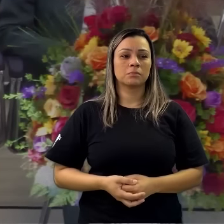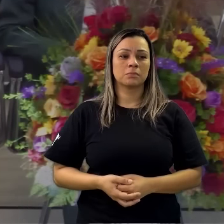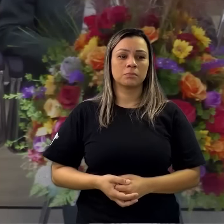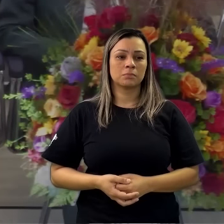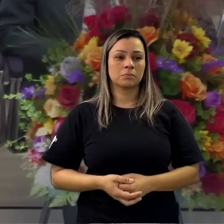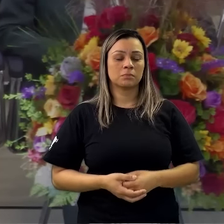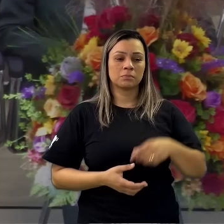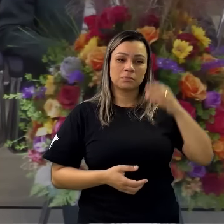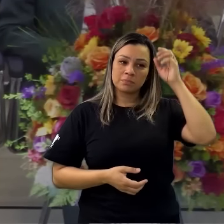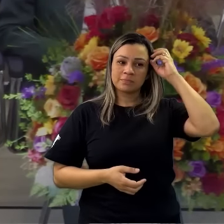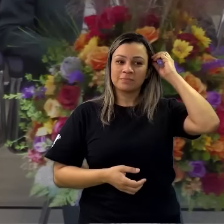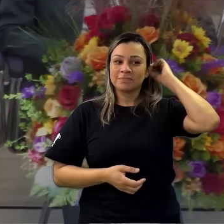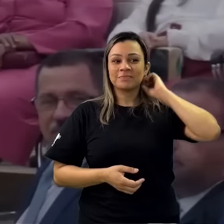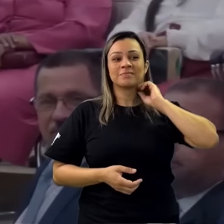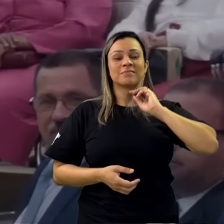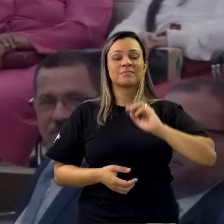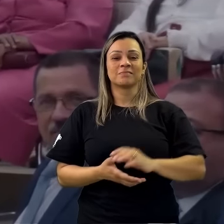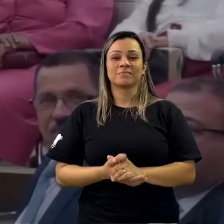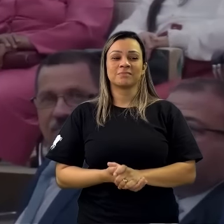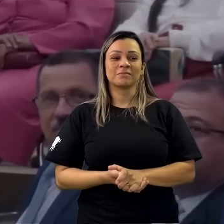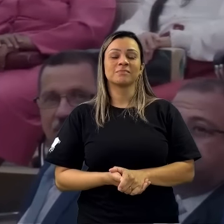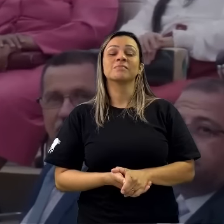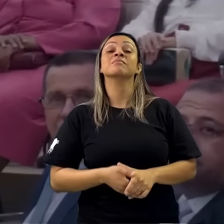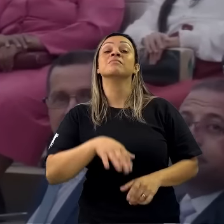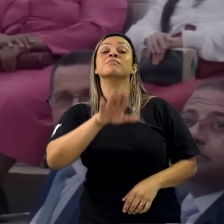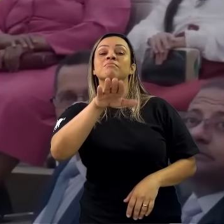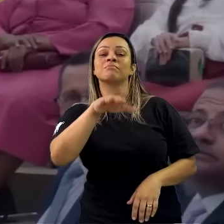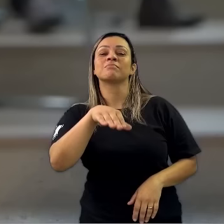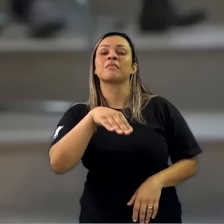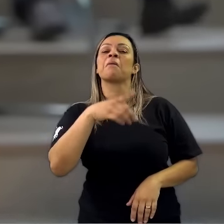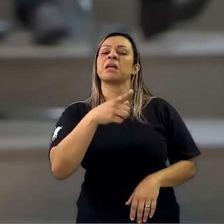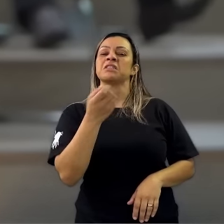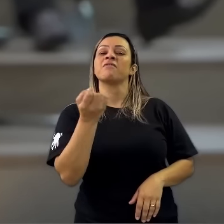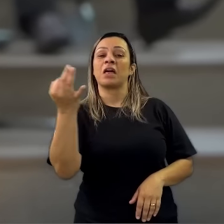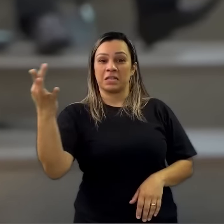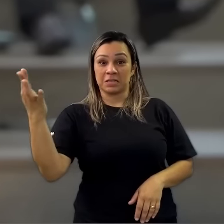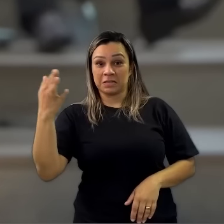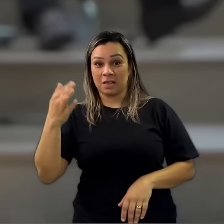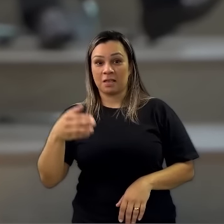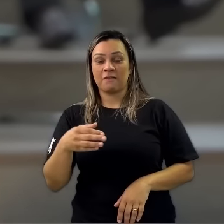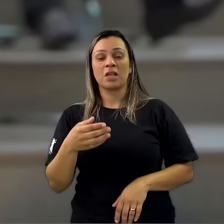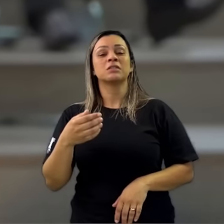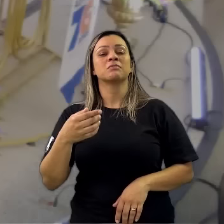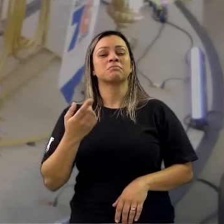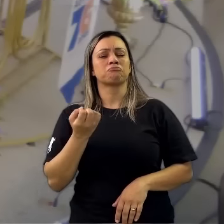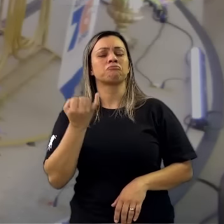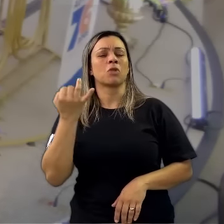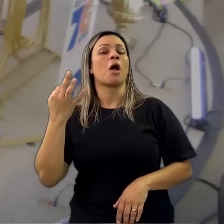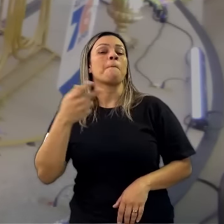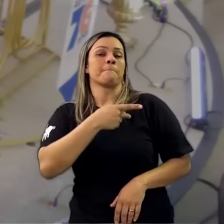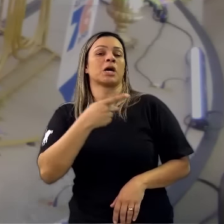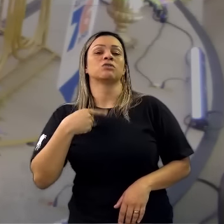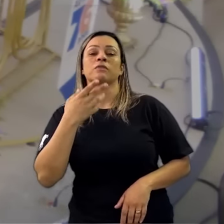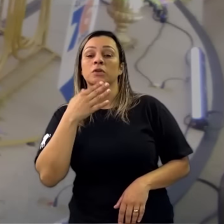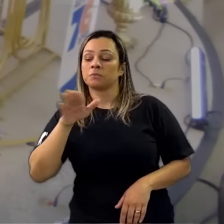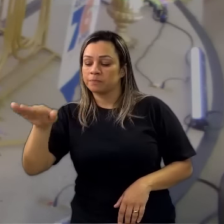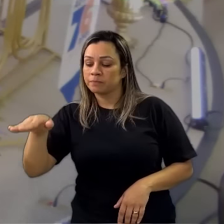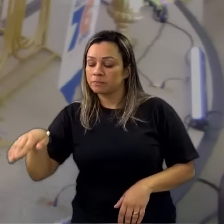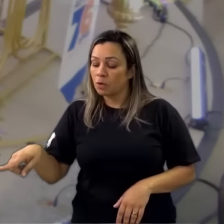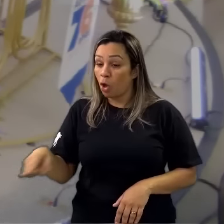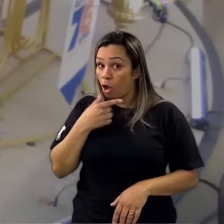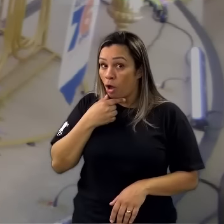gruda no irmão Joaquim o irmão Joaquim vai te ensinar como que vai ser um cooperador ele viu o pai de quem ele ensinou nascer e ele fez um filho